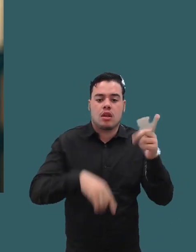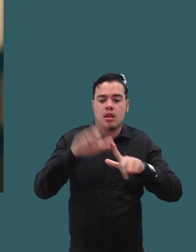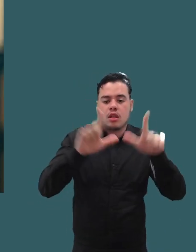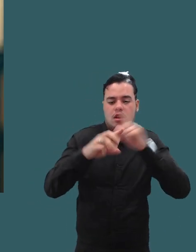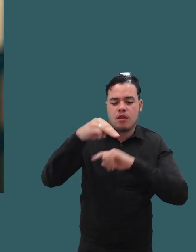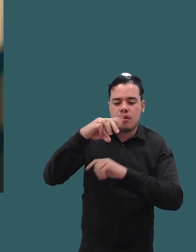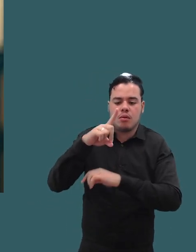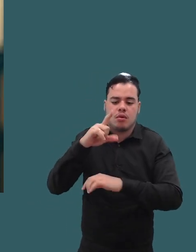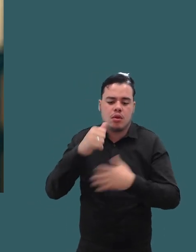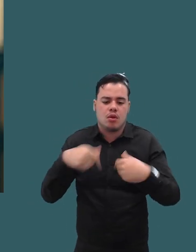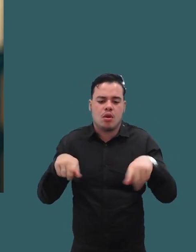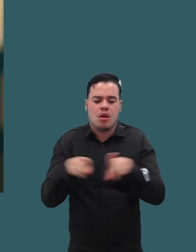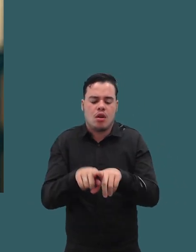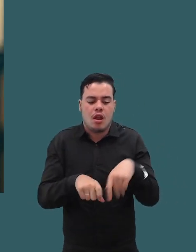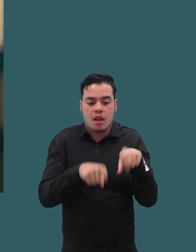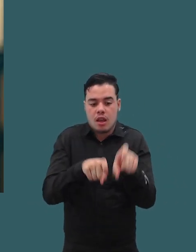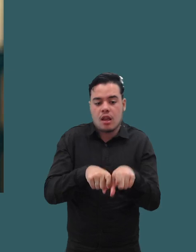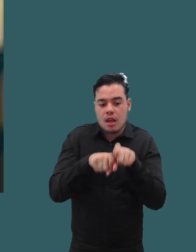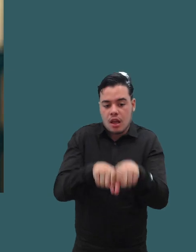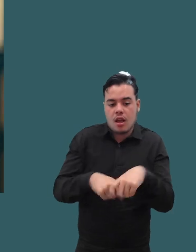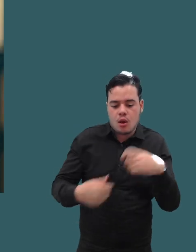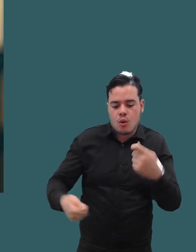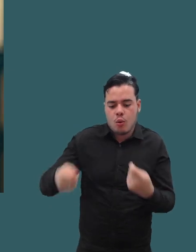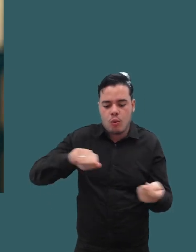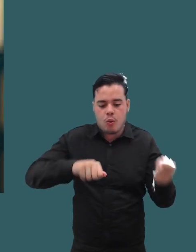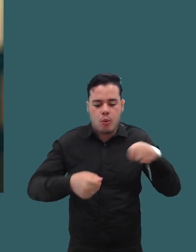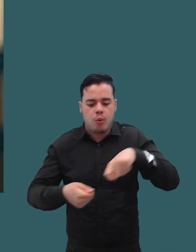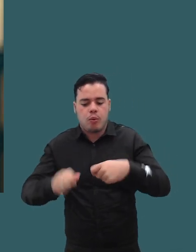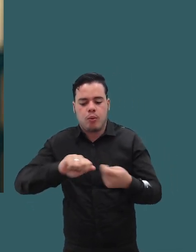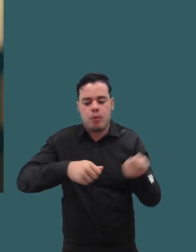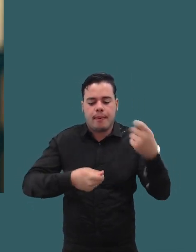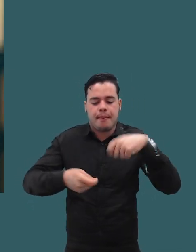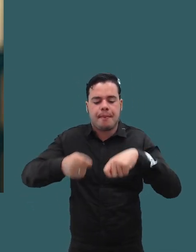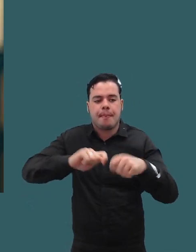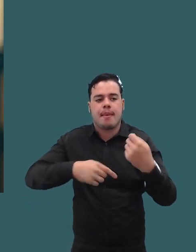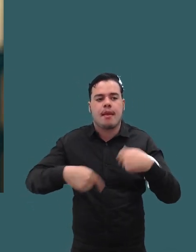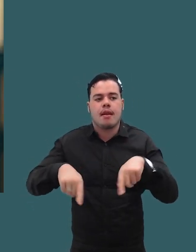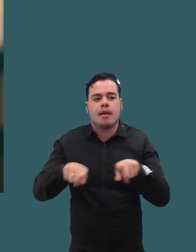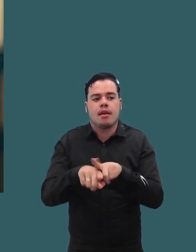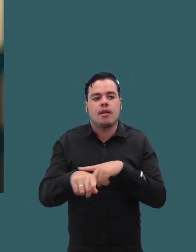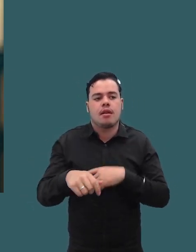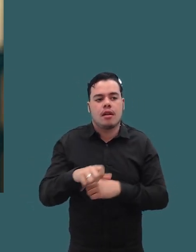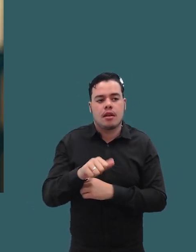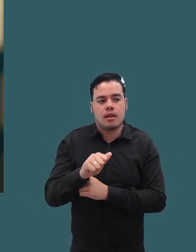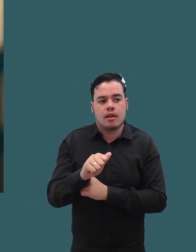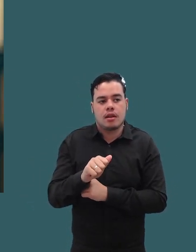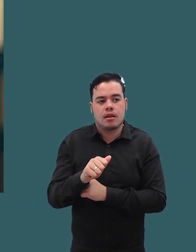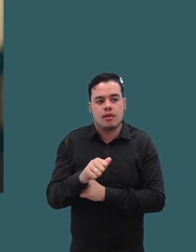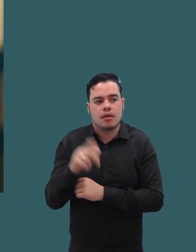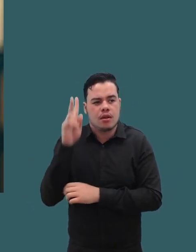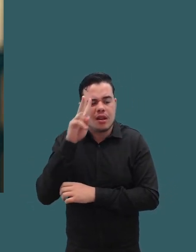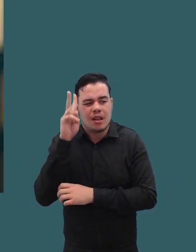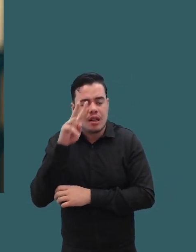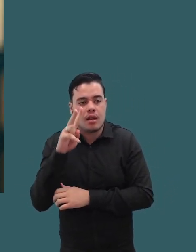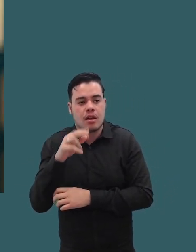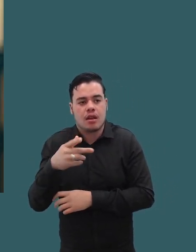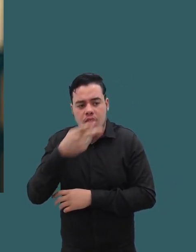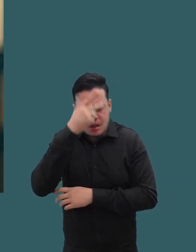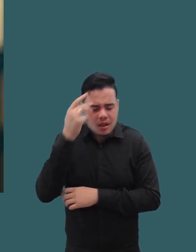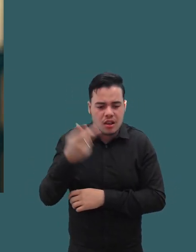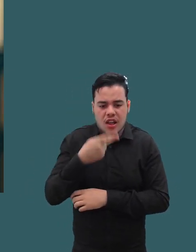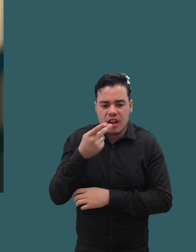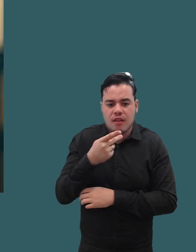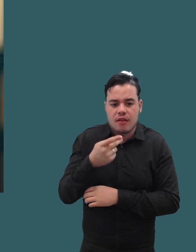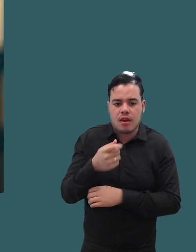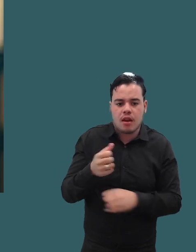das agroquímicas, a gente pode falar das tabaqueiras, a gente pode lembrar dos que fazem